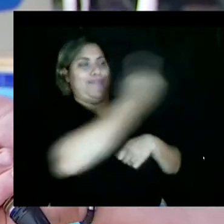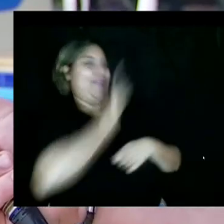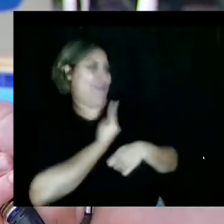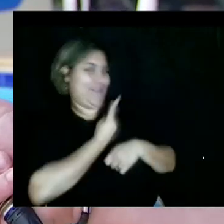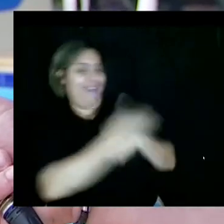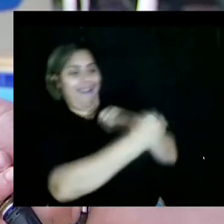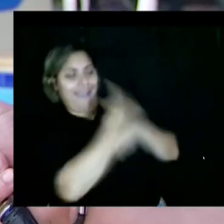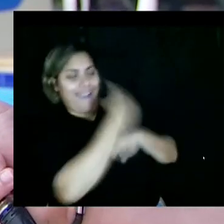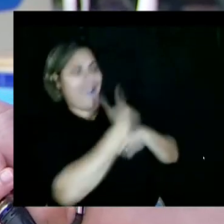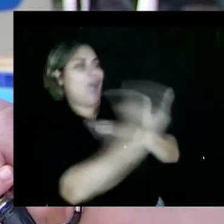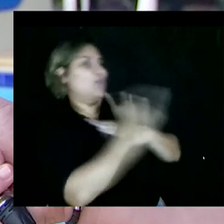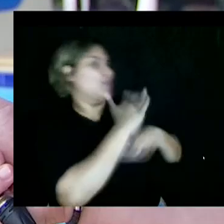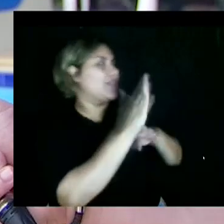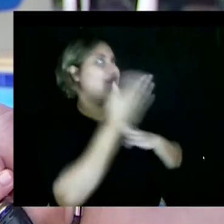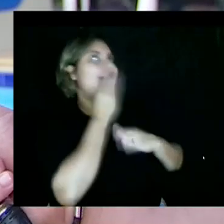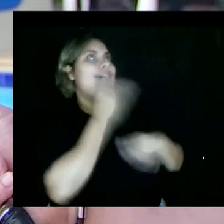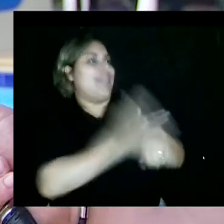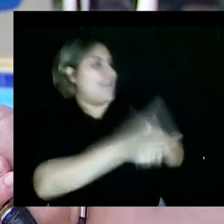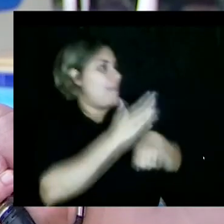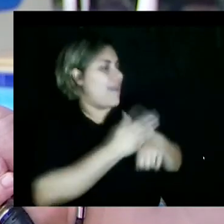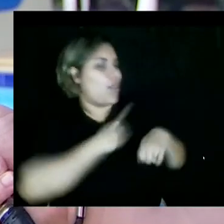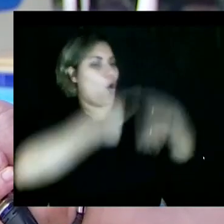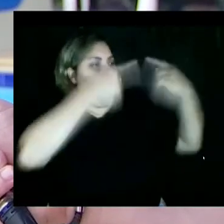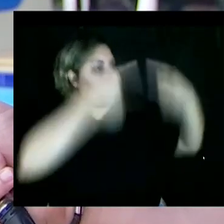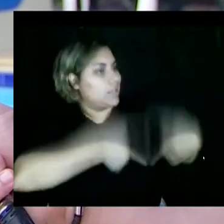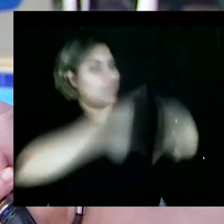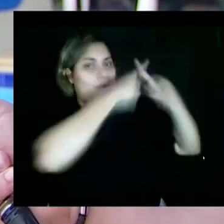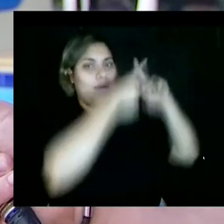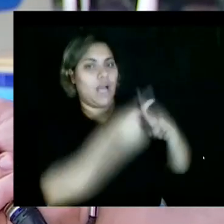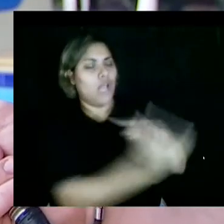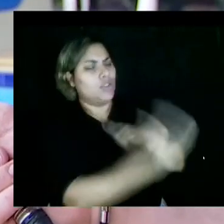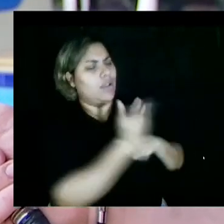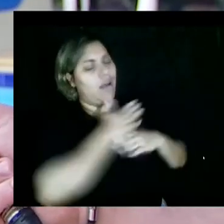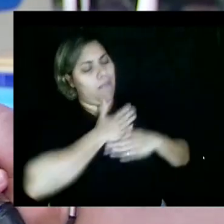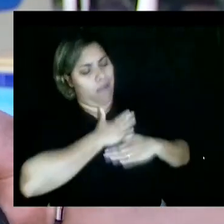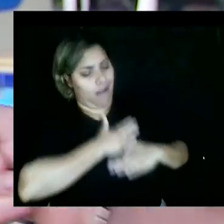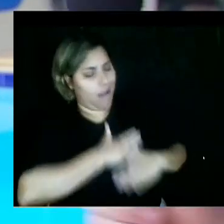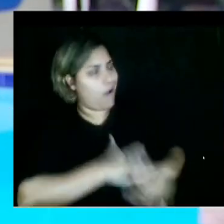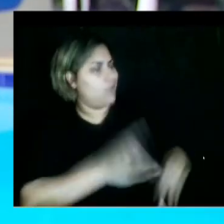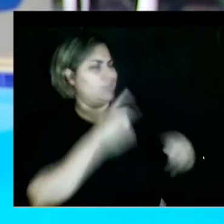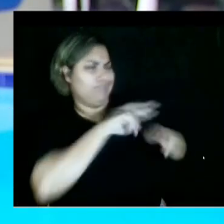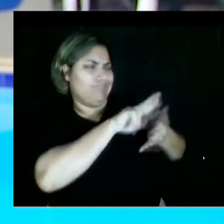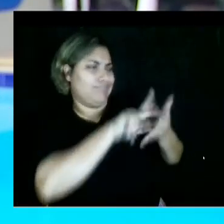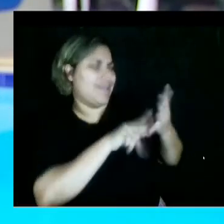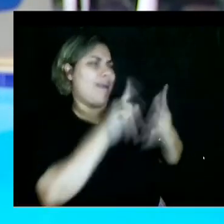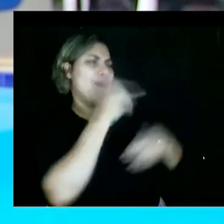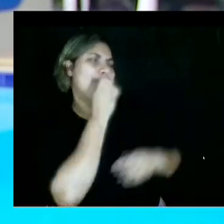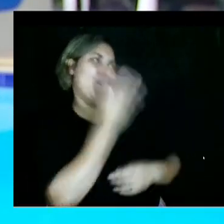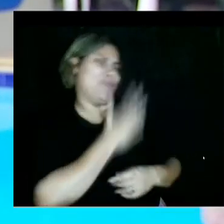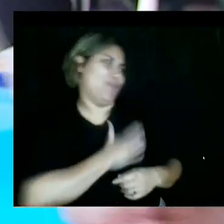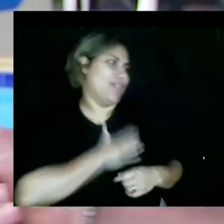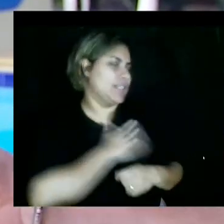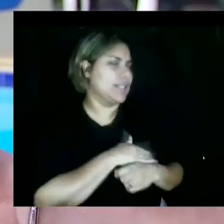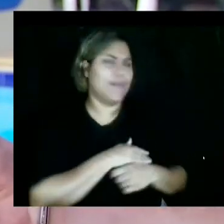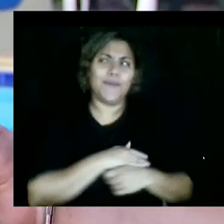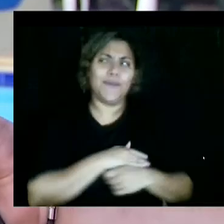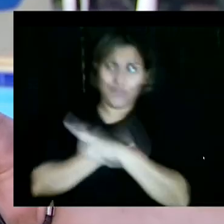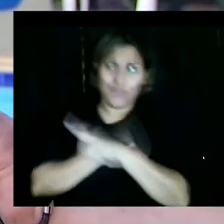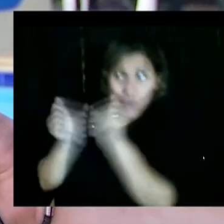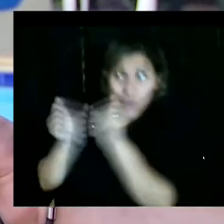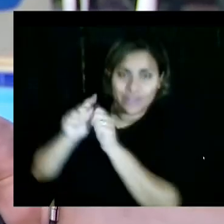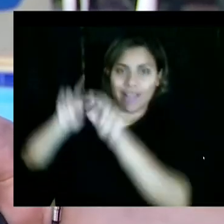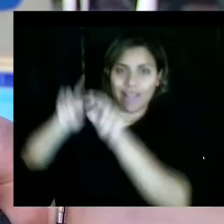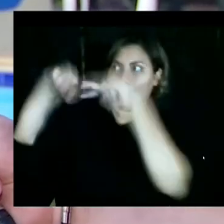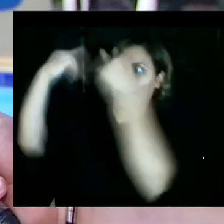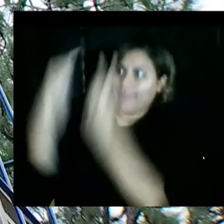treinamentos como em competição mesmo, ajudar a ficar mais calmo, essas coisas. Então, para mim é muito bom. Vocês já saltaram juntos? Como foi isso? Isso, a gente já